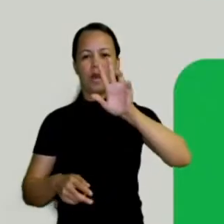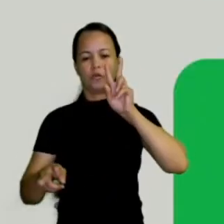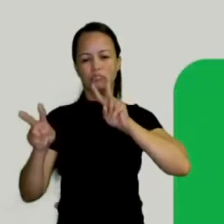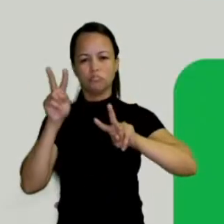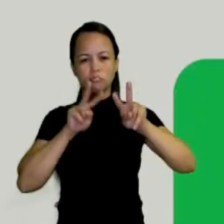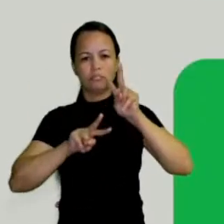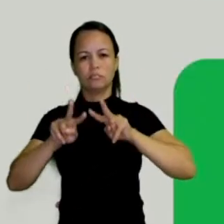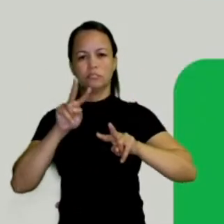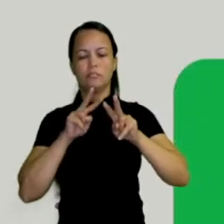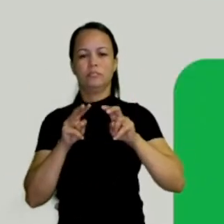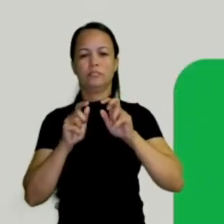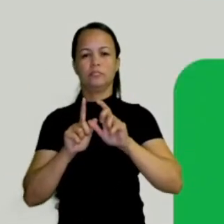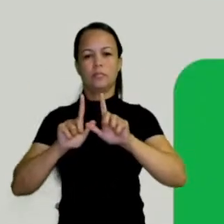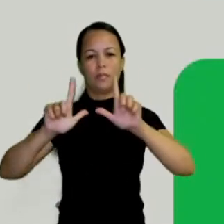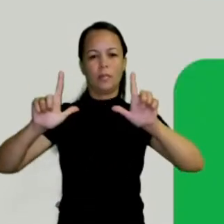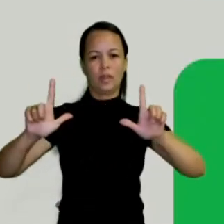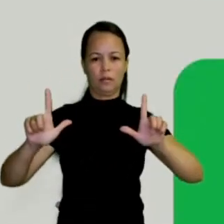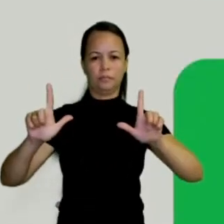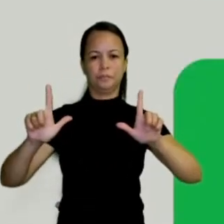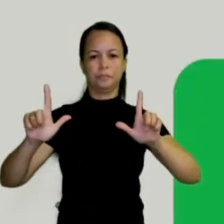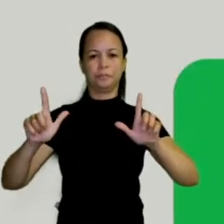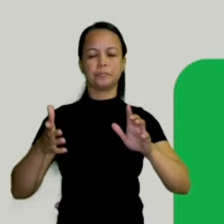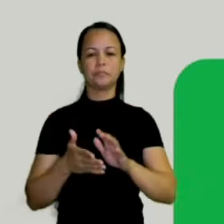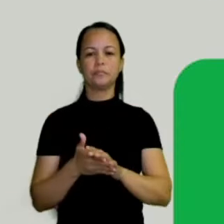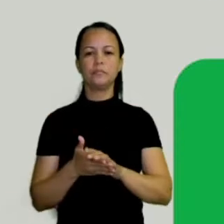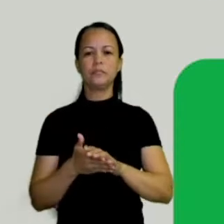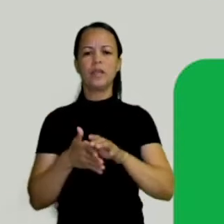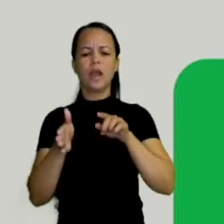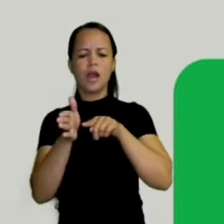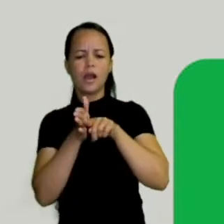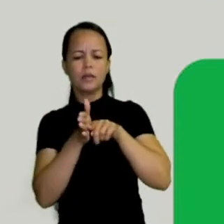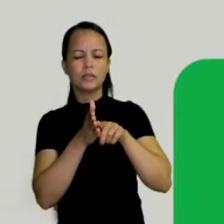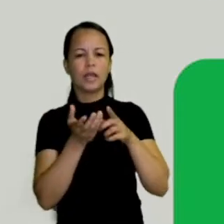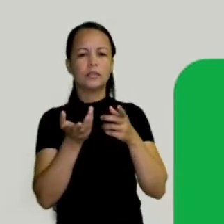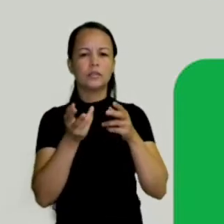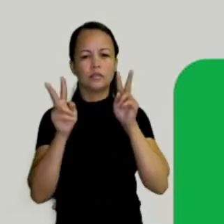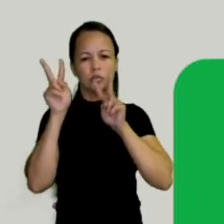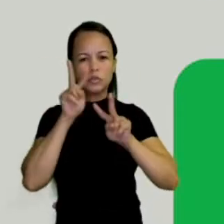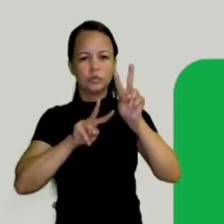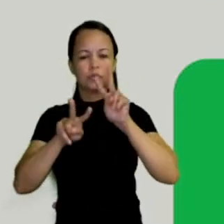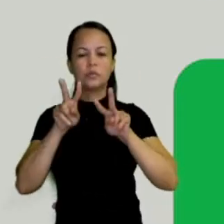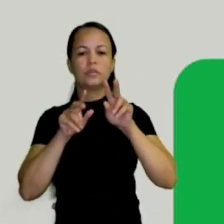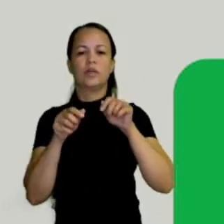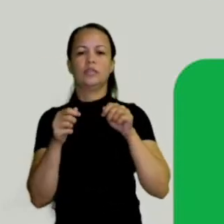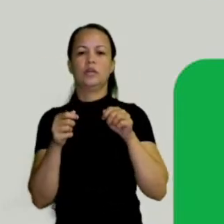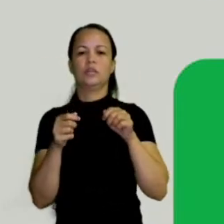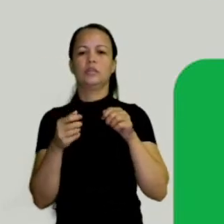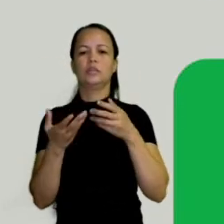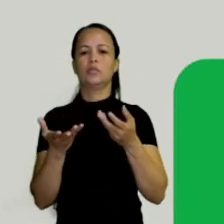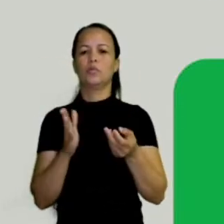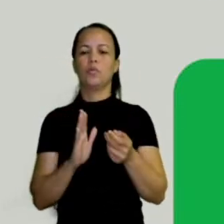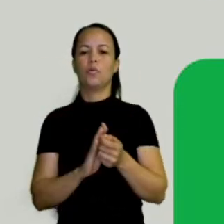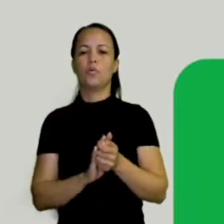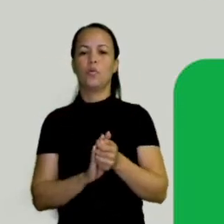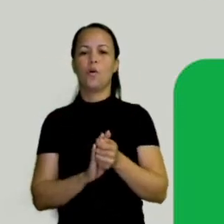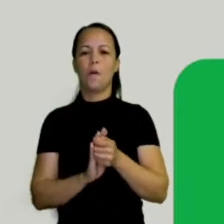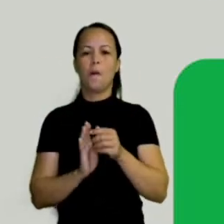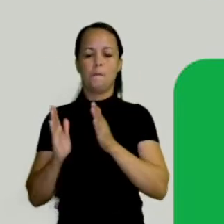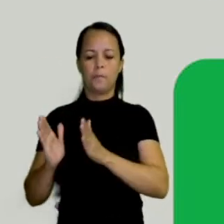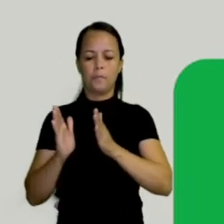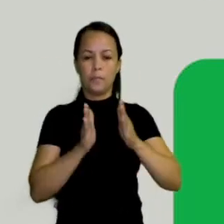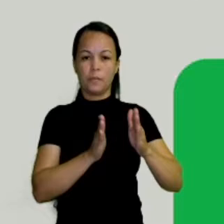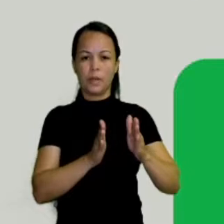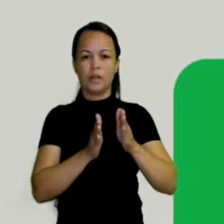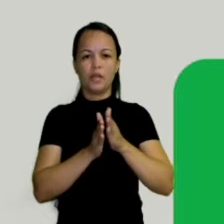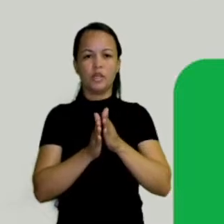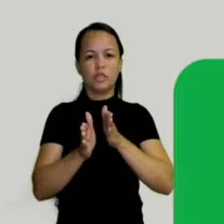pode ampliar um pouco mais. Aí vocês podem analisar, essa imagem do período colonial aqui no Brasil e